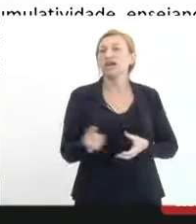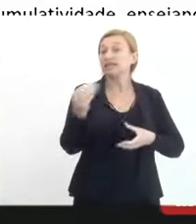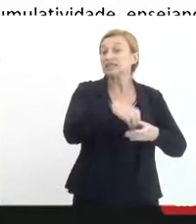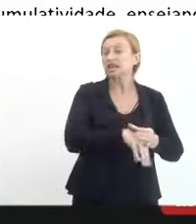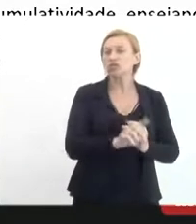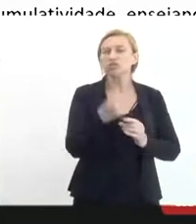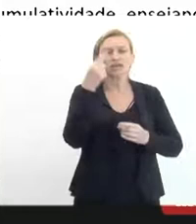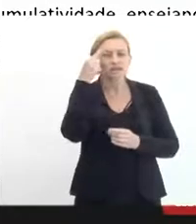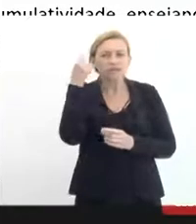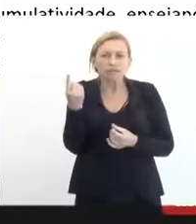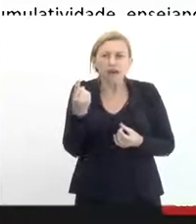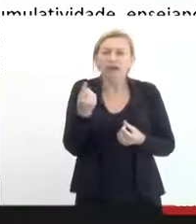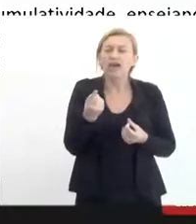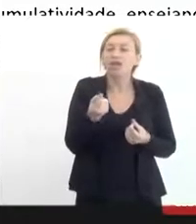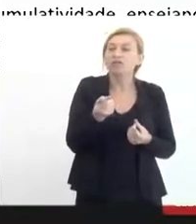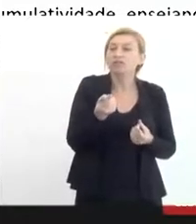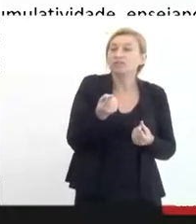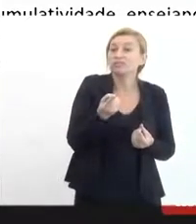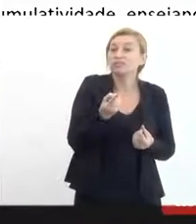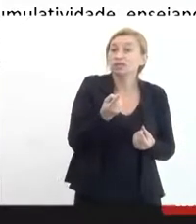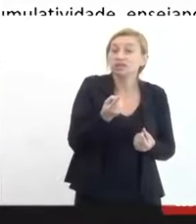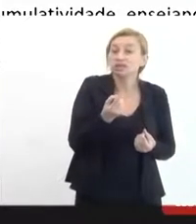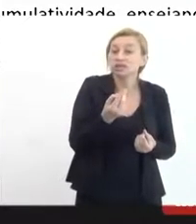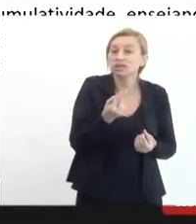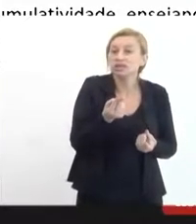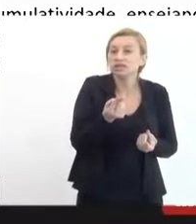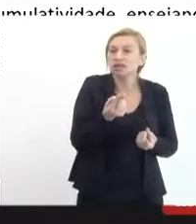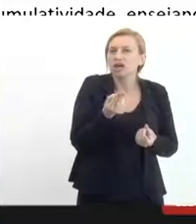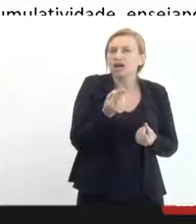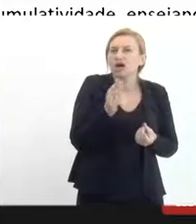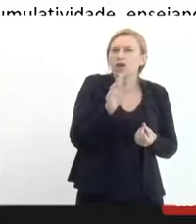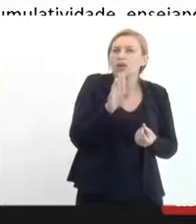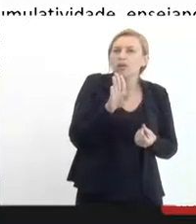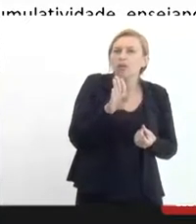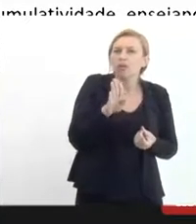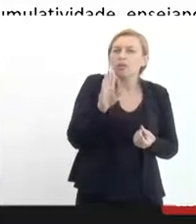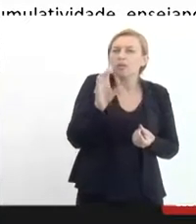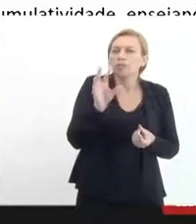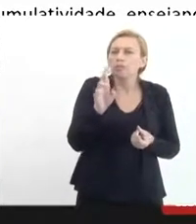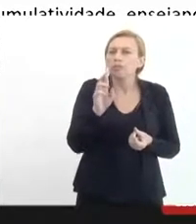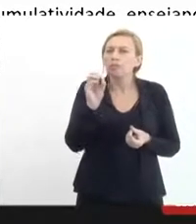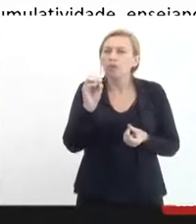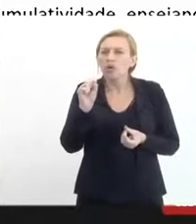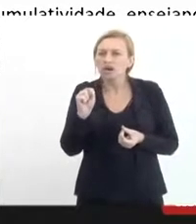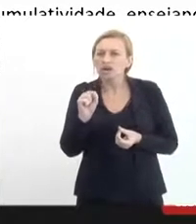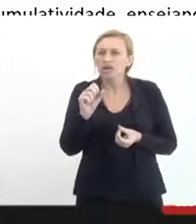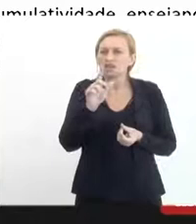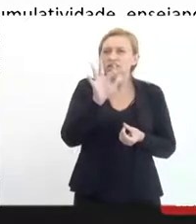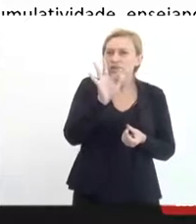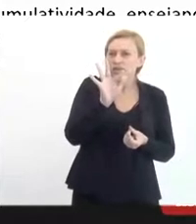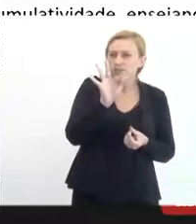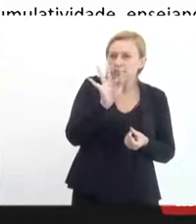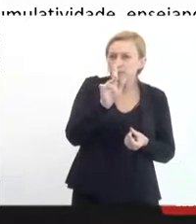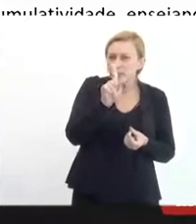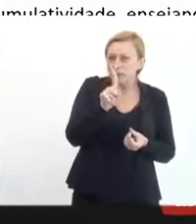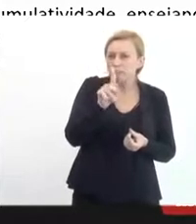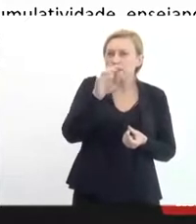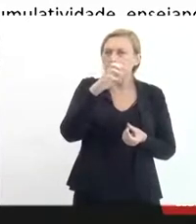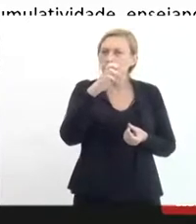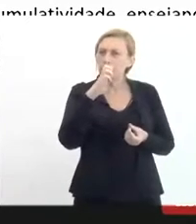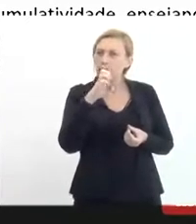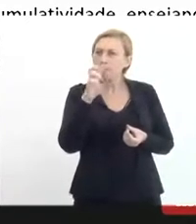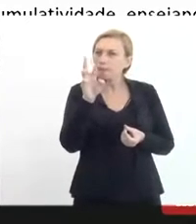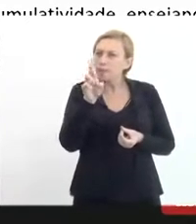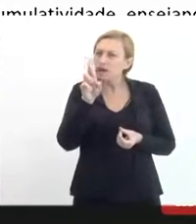dessa lógica, é inegável que brocas de perfuração são essenciais à atividade de exploração